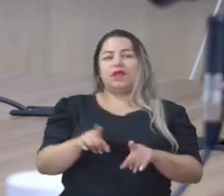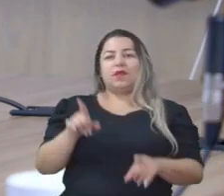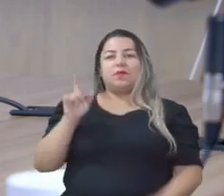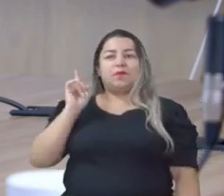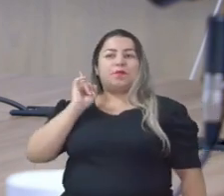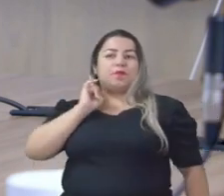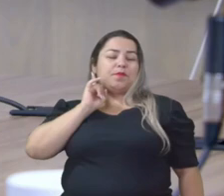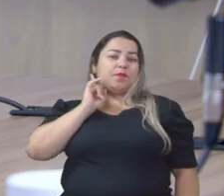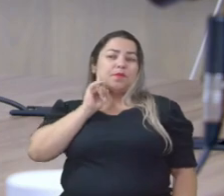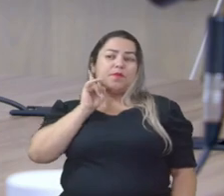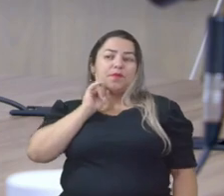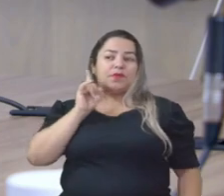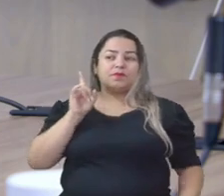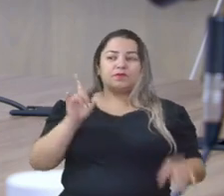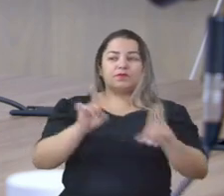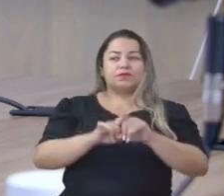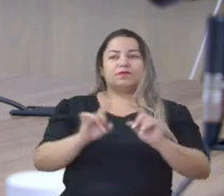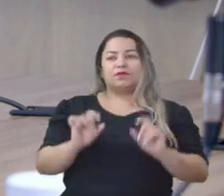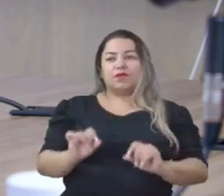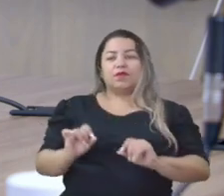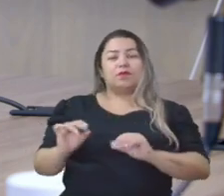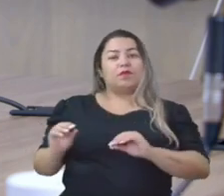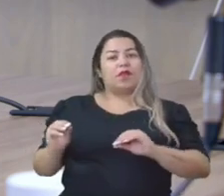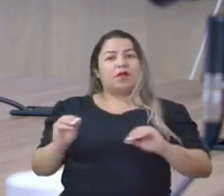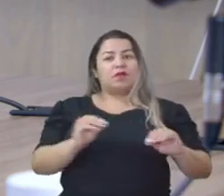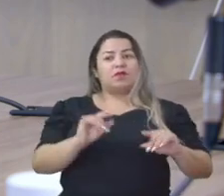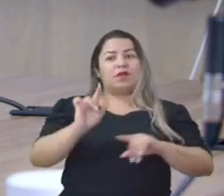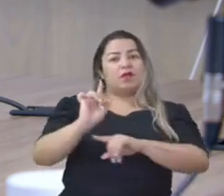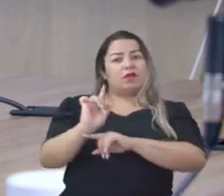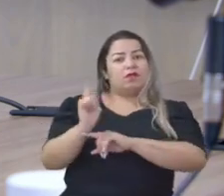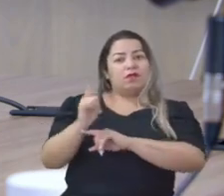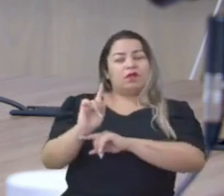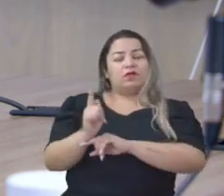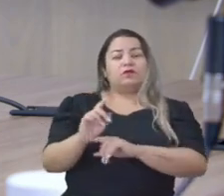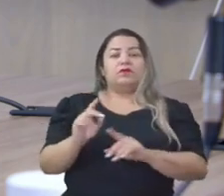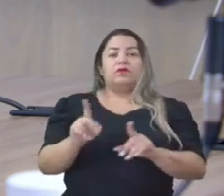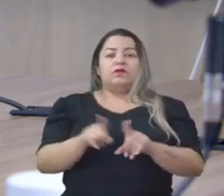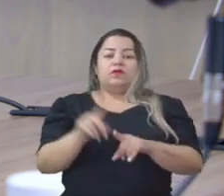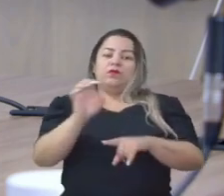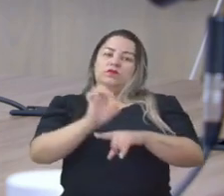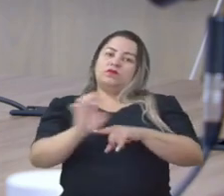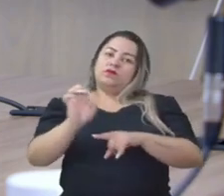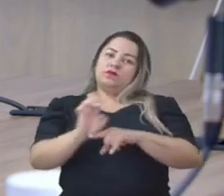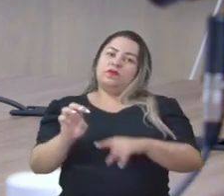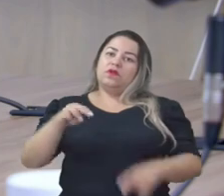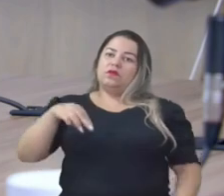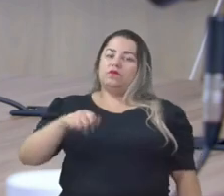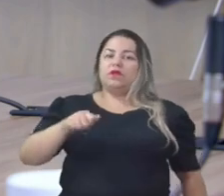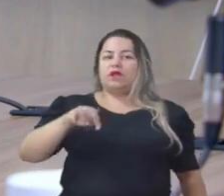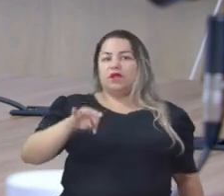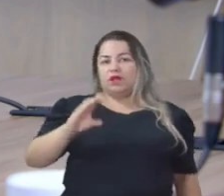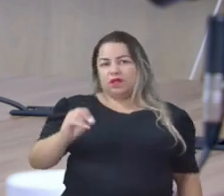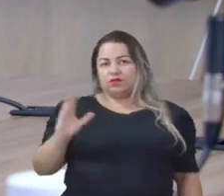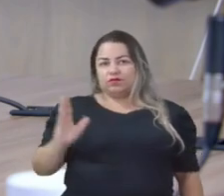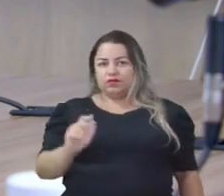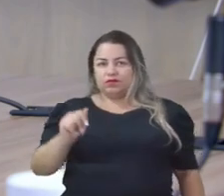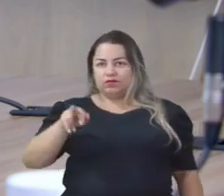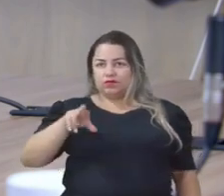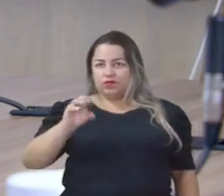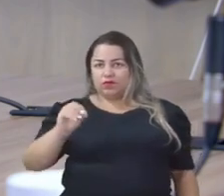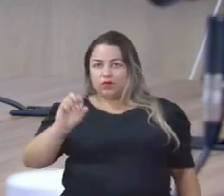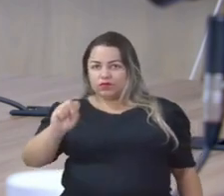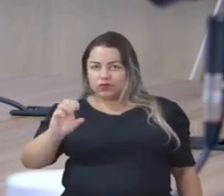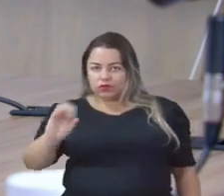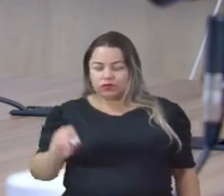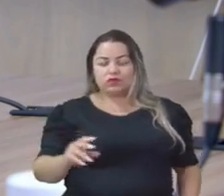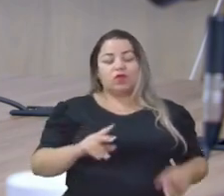Gerais, e foi sendo arrastado assim para Goiás e hoje está ali no estado do Mato Grosso, né, que é o povo Chavante. Então o povo Chavante é